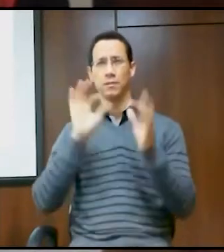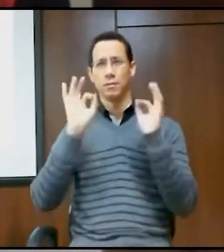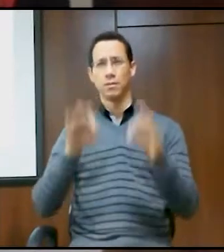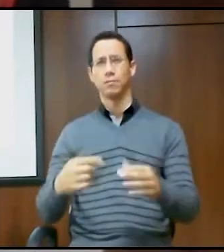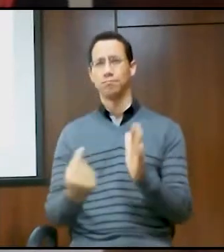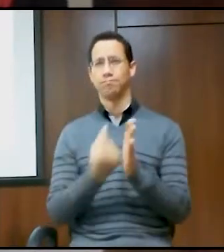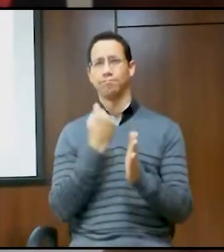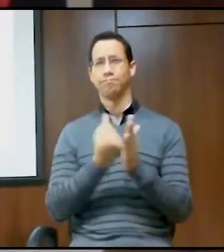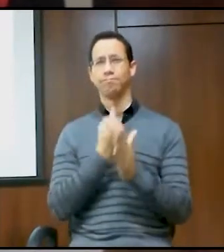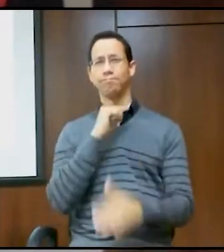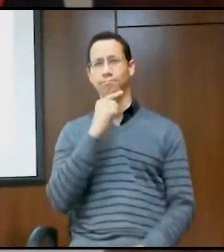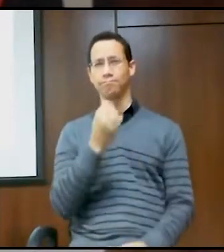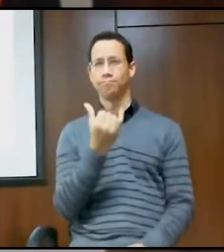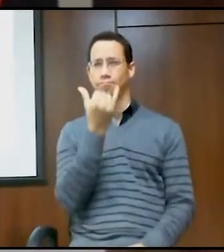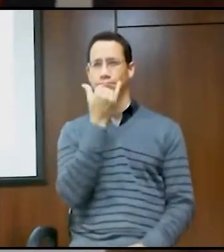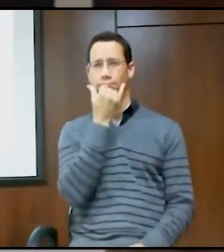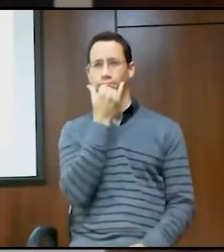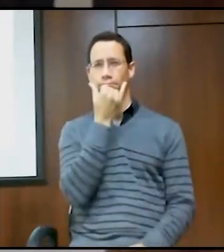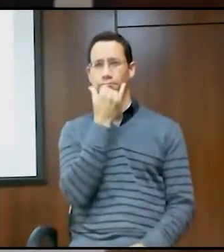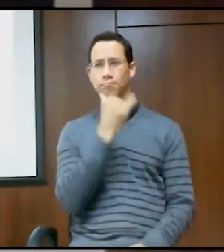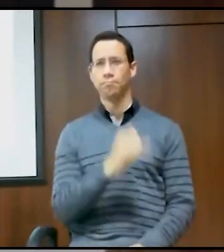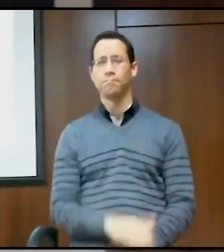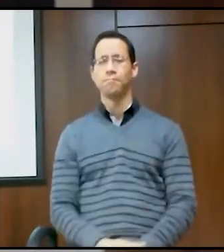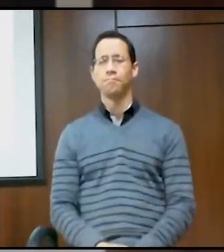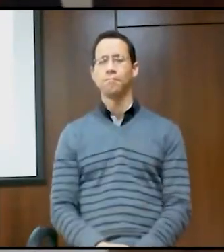então já me desculpo antecipadamente.